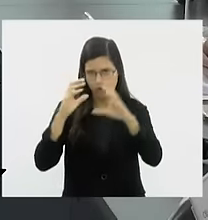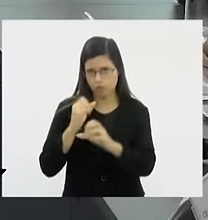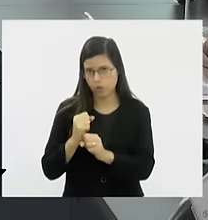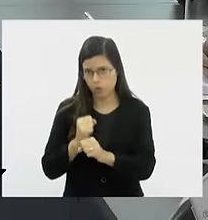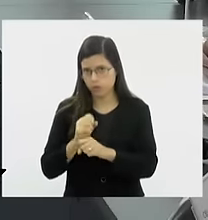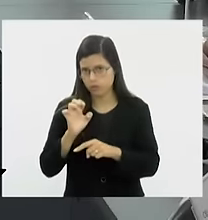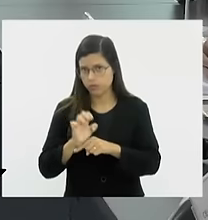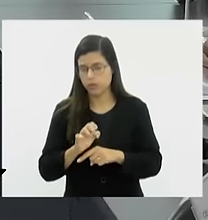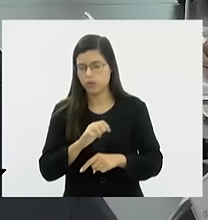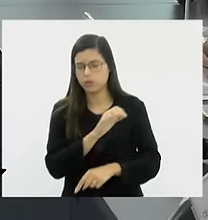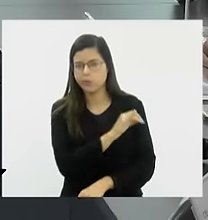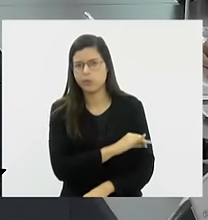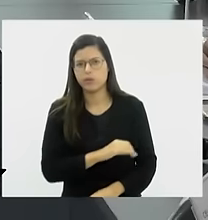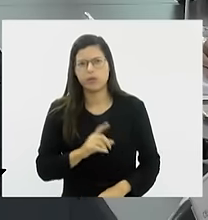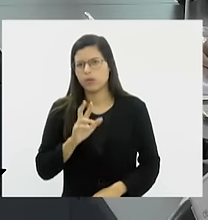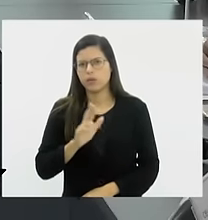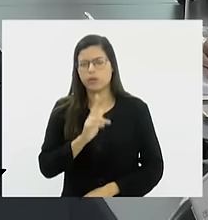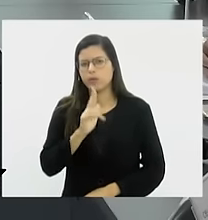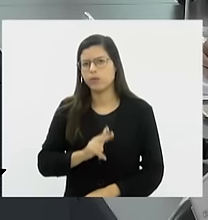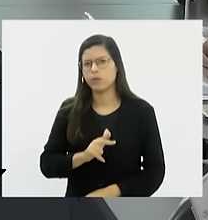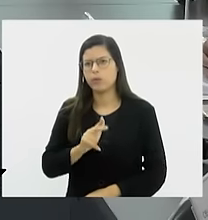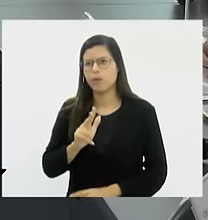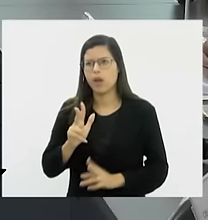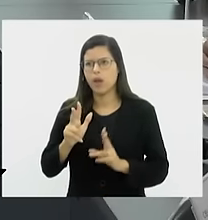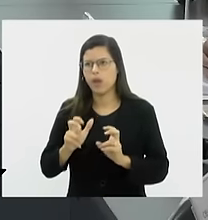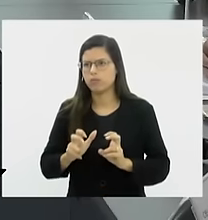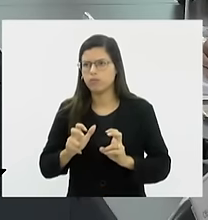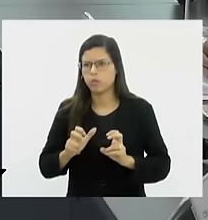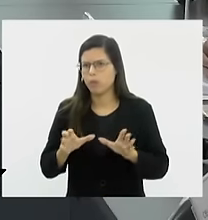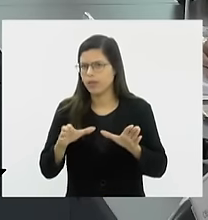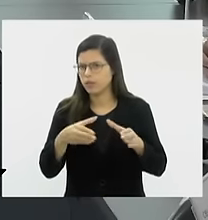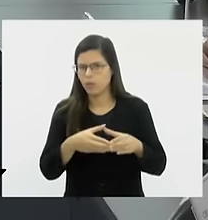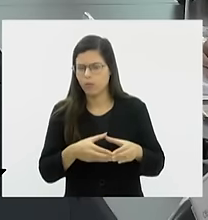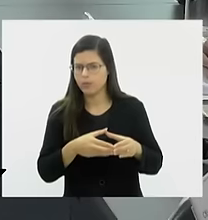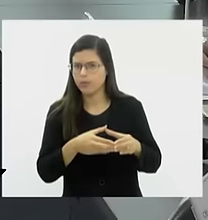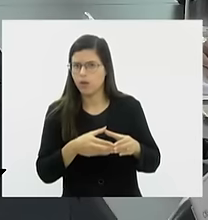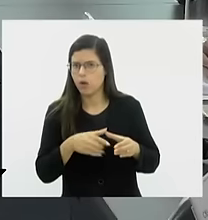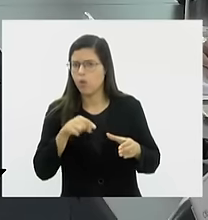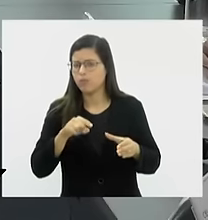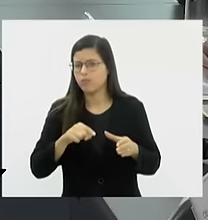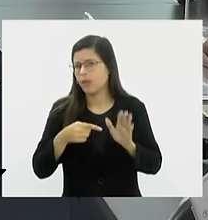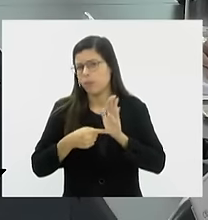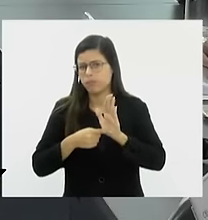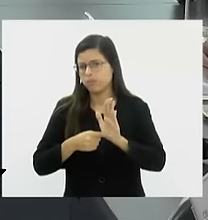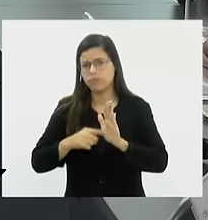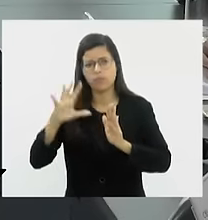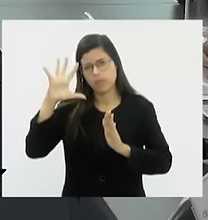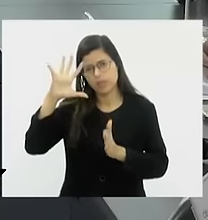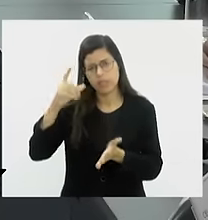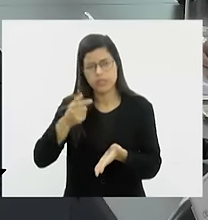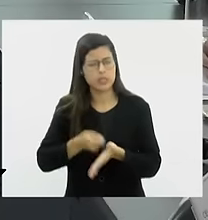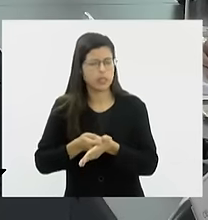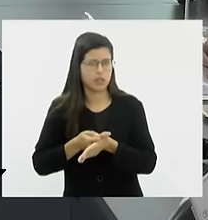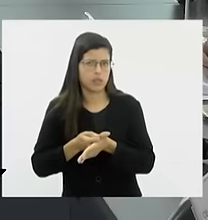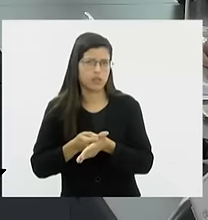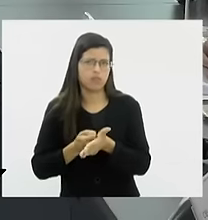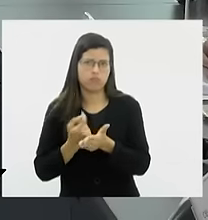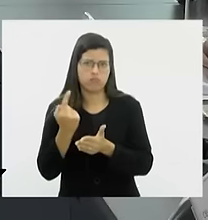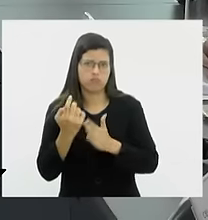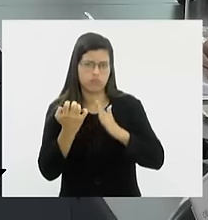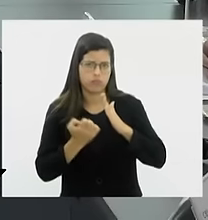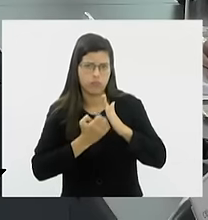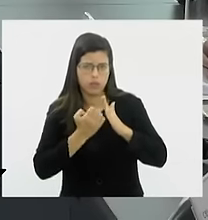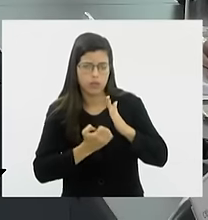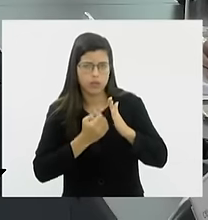relação à formulação dessa comissão. O senhor está apresentando uma decisão que uma das empresas,